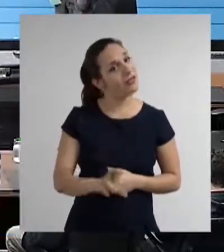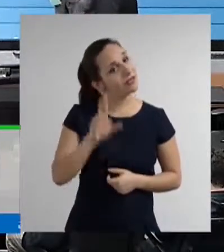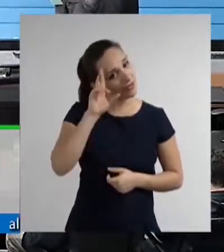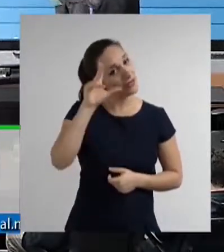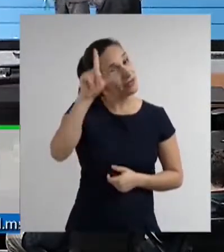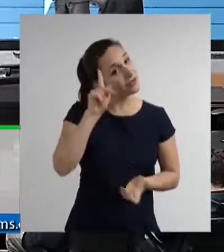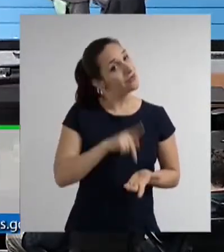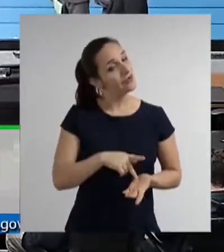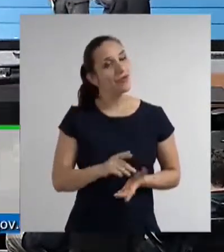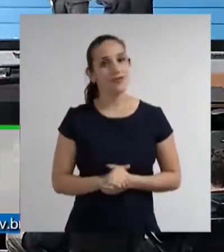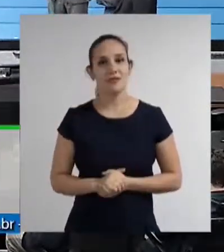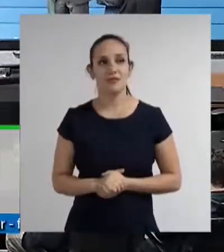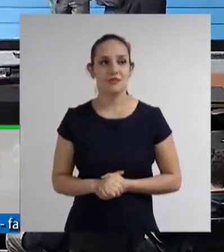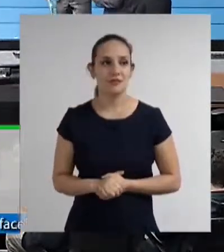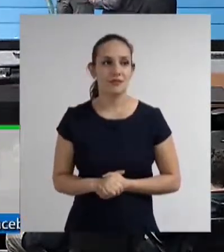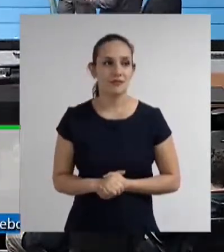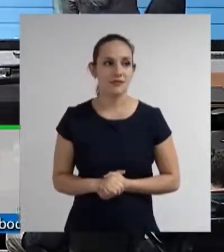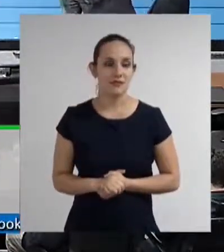né?